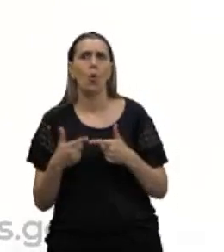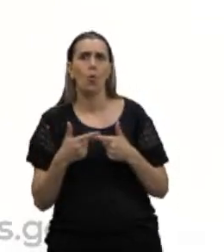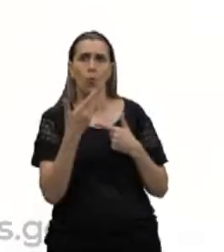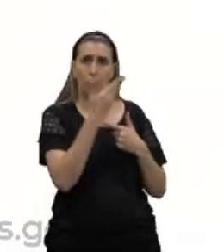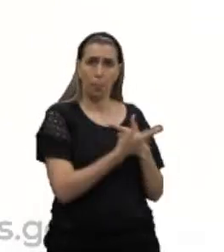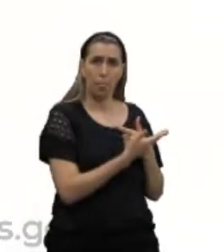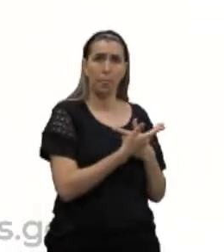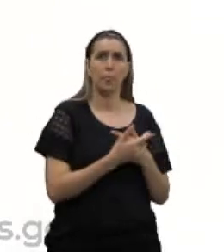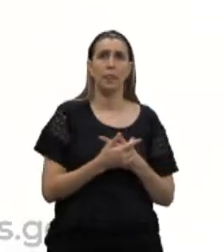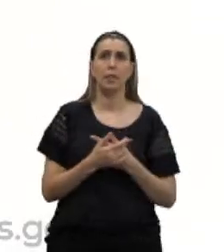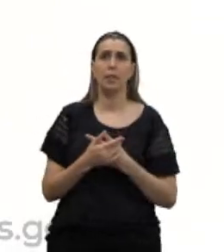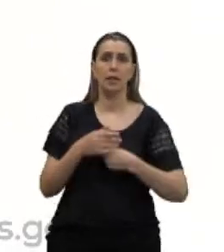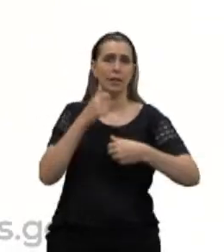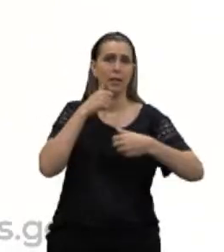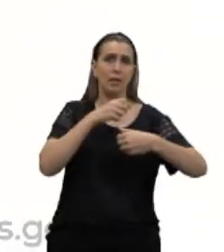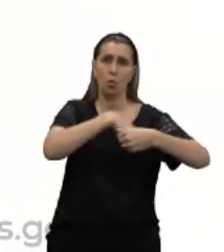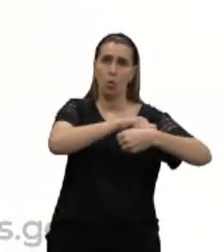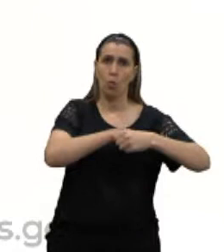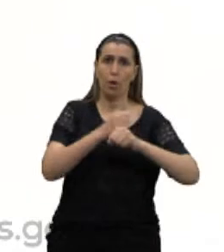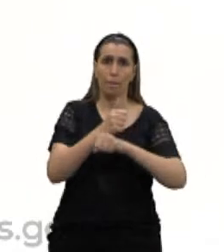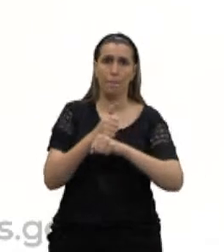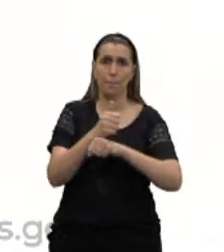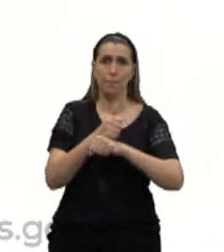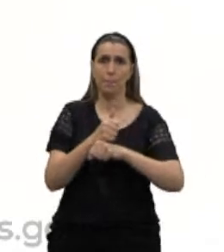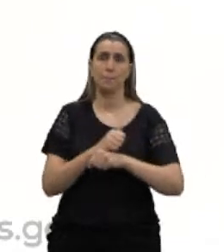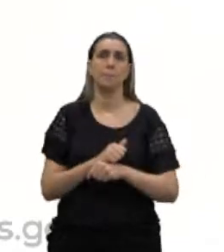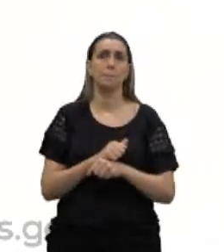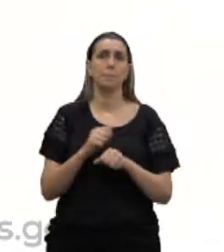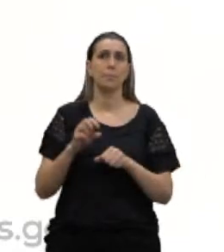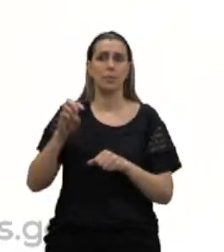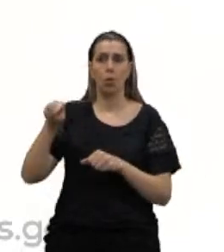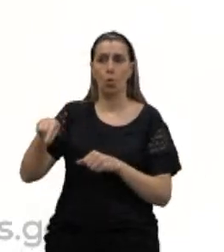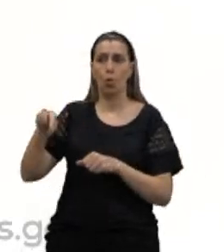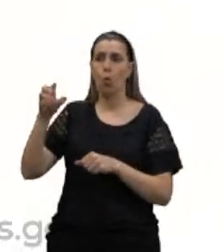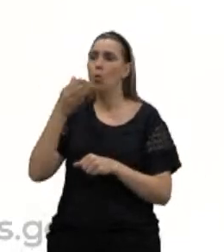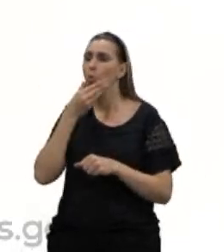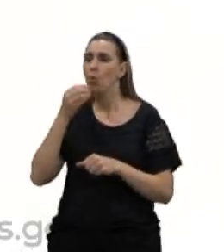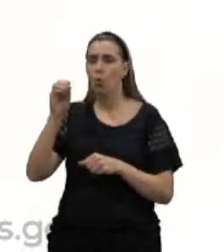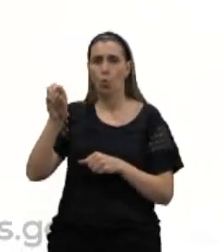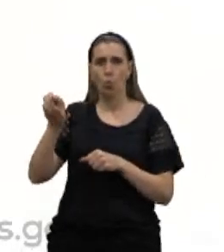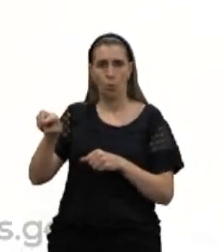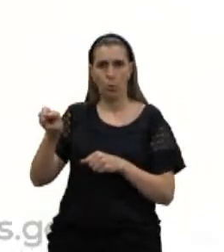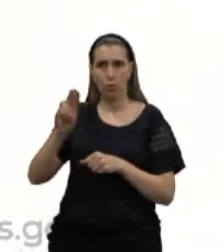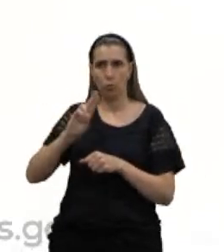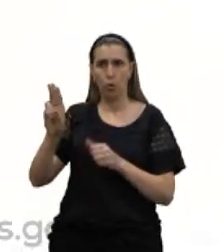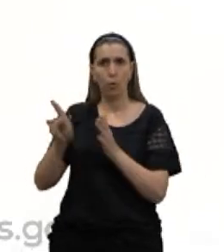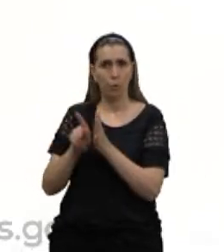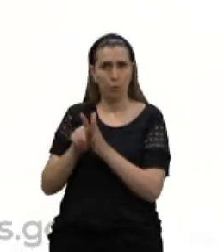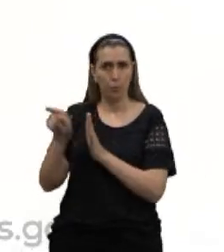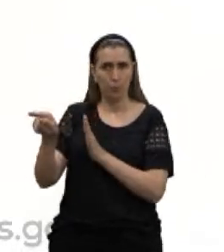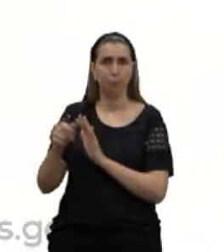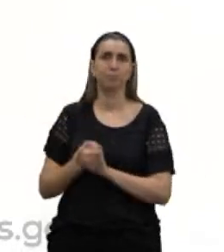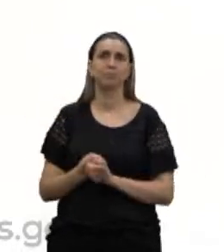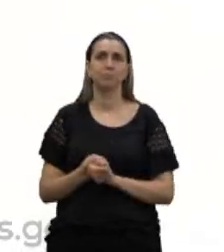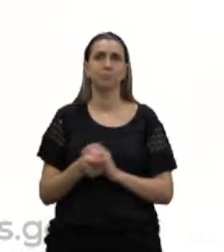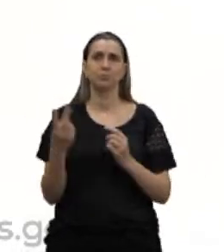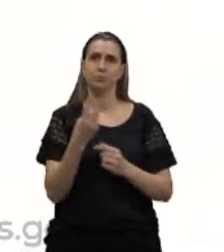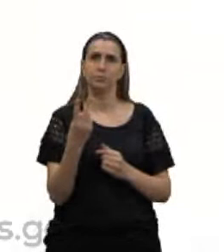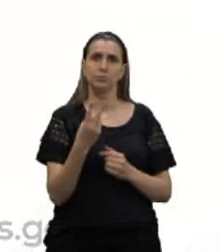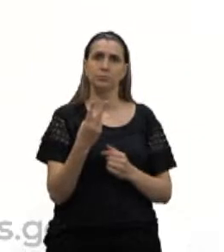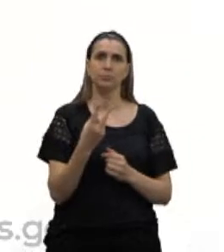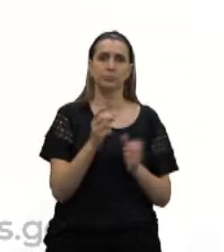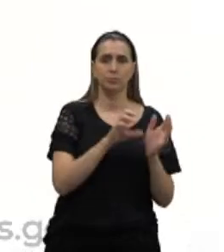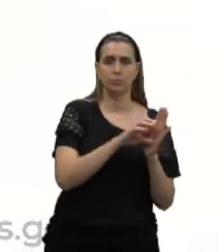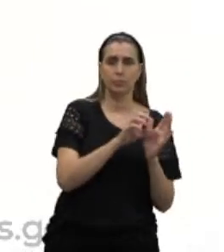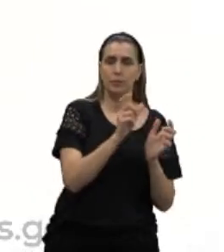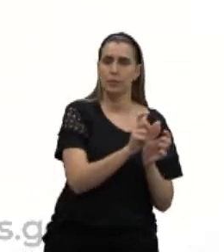ali? Cozinheira é uma profissão. Matheus é um nome próprio, né? Eu tenho dois termos